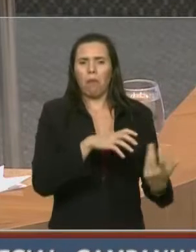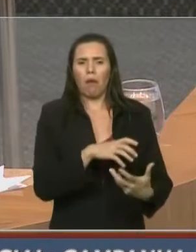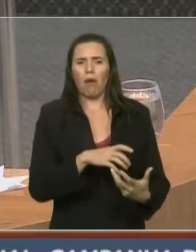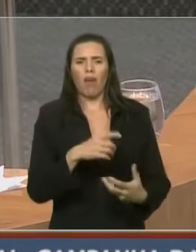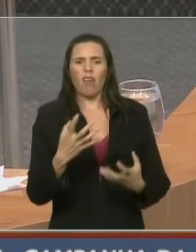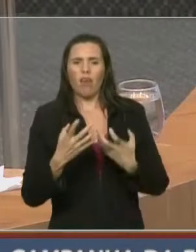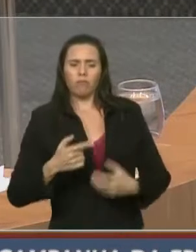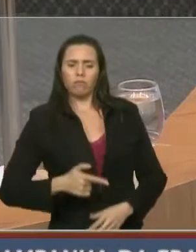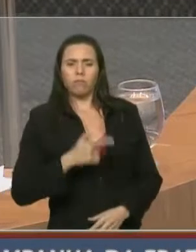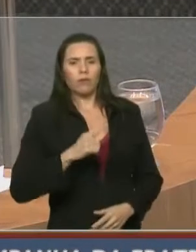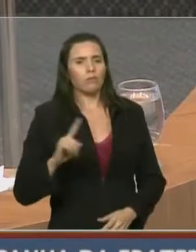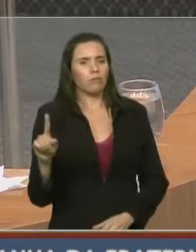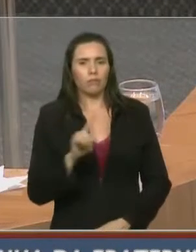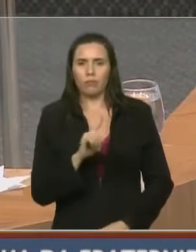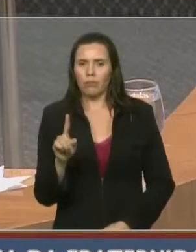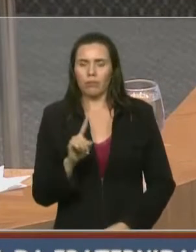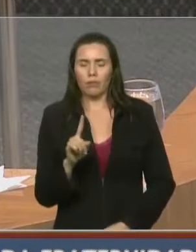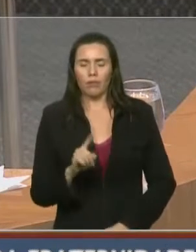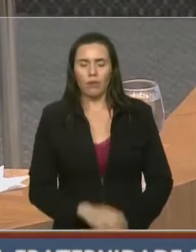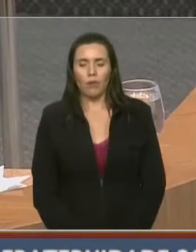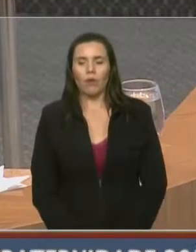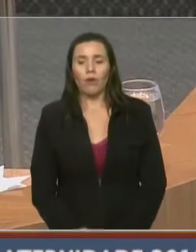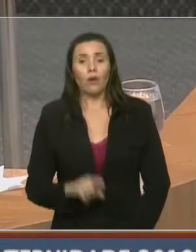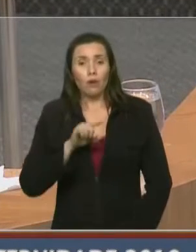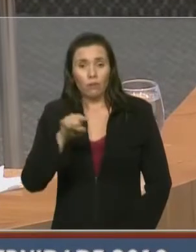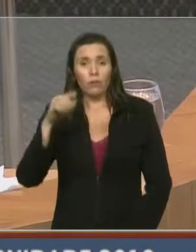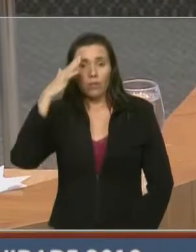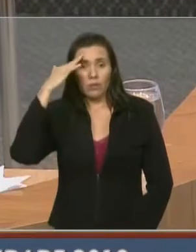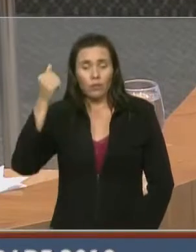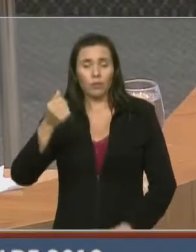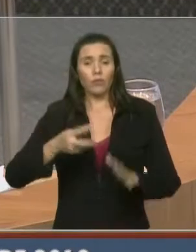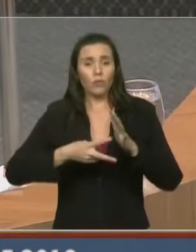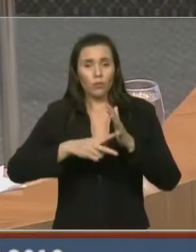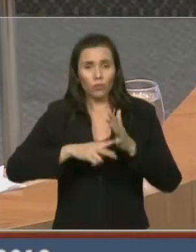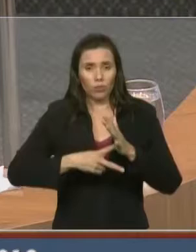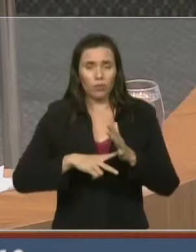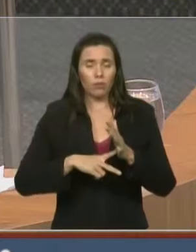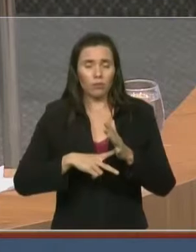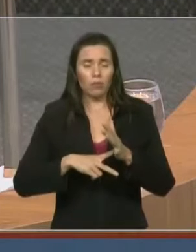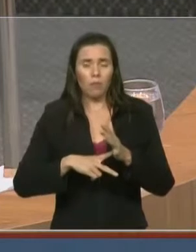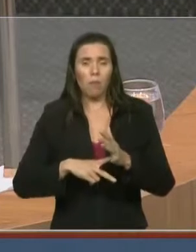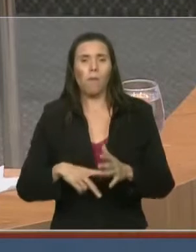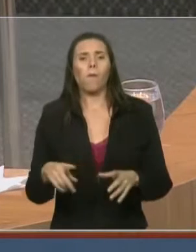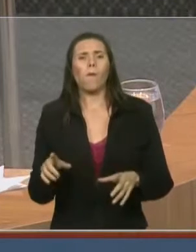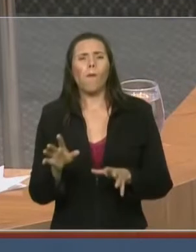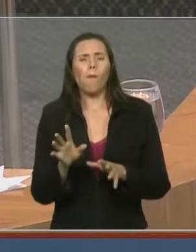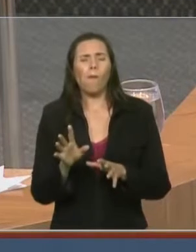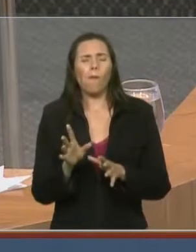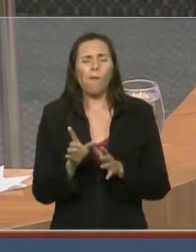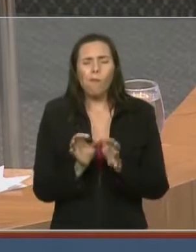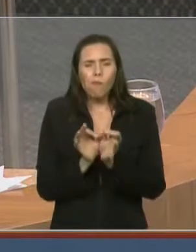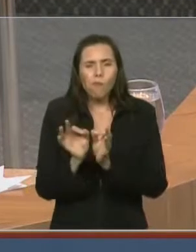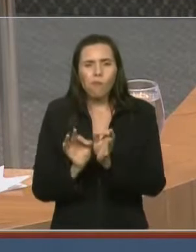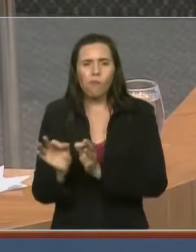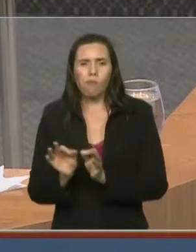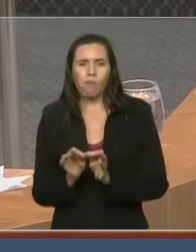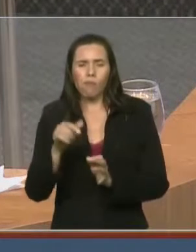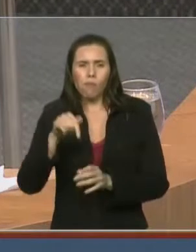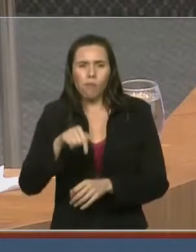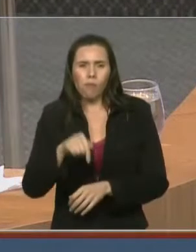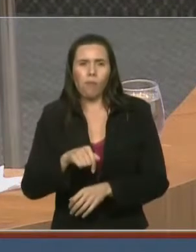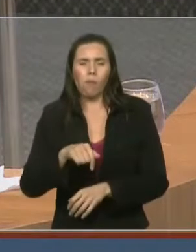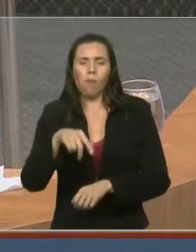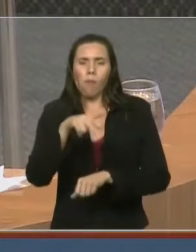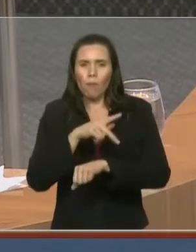Vale lembrar que os próprios sindicatos, o movimento sindical organizado no país,